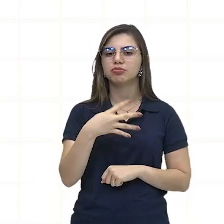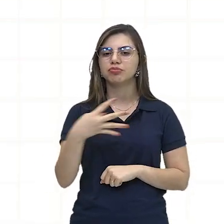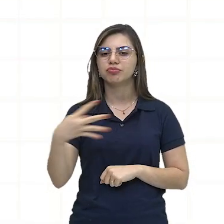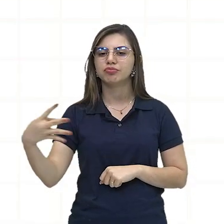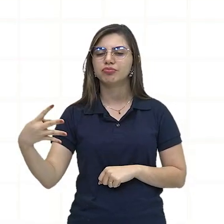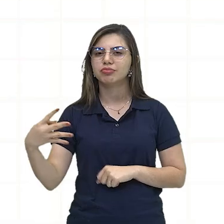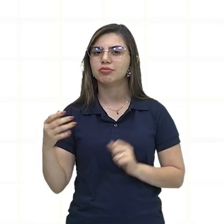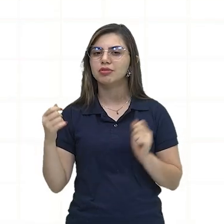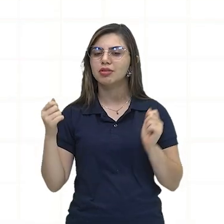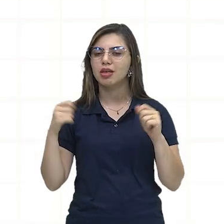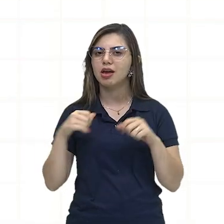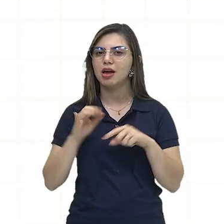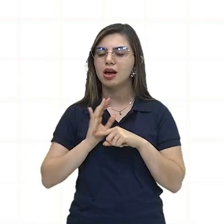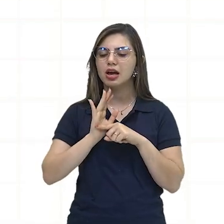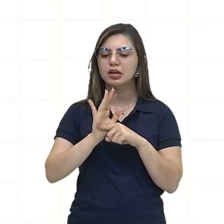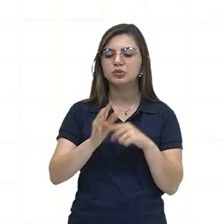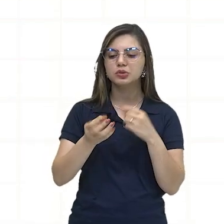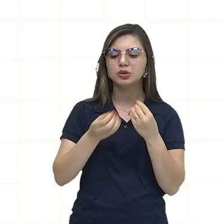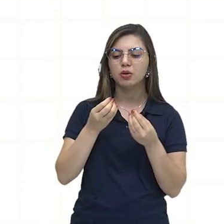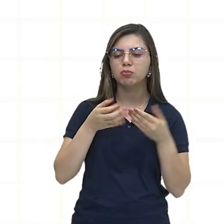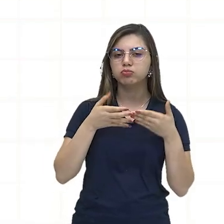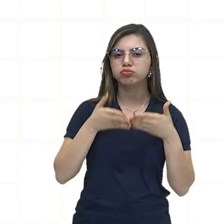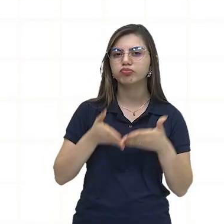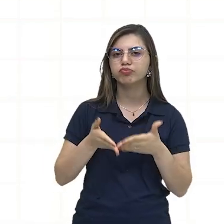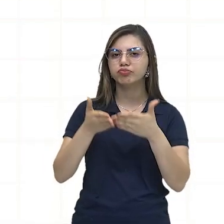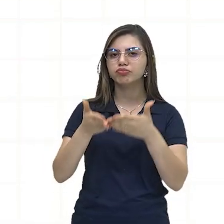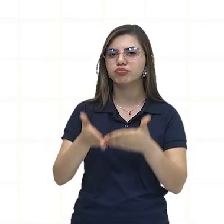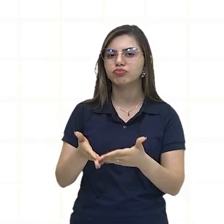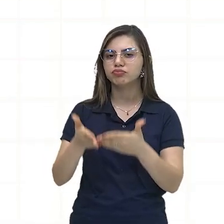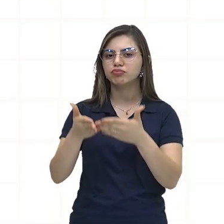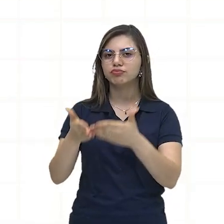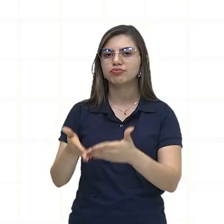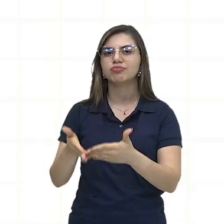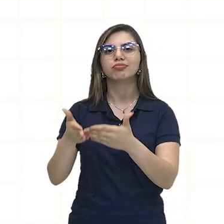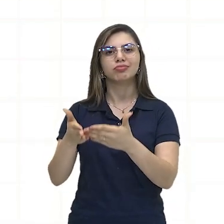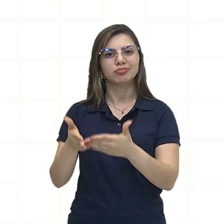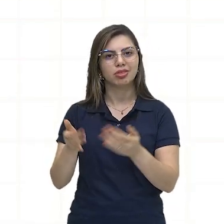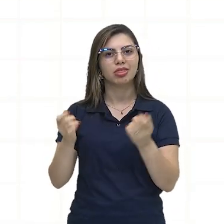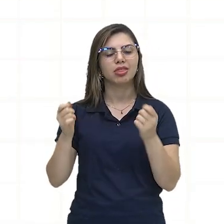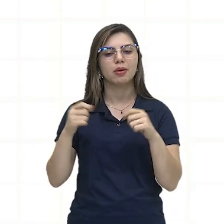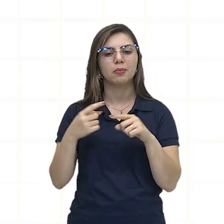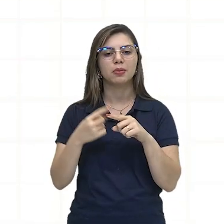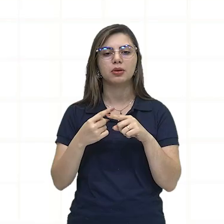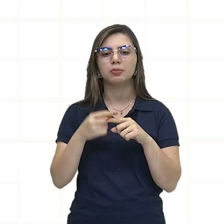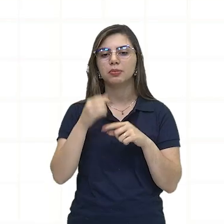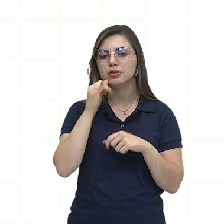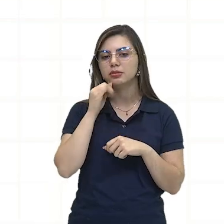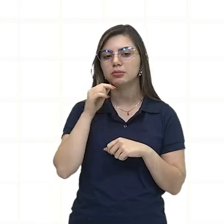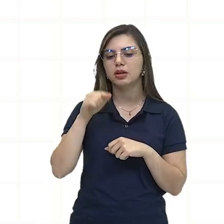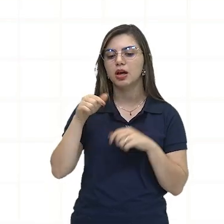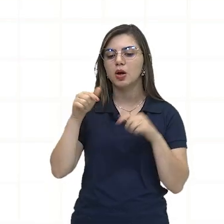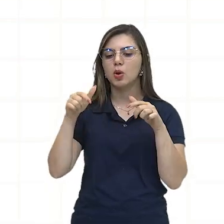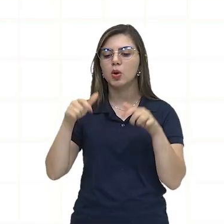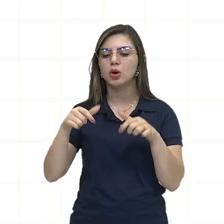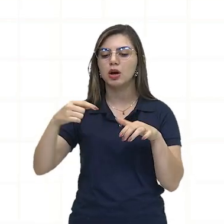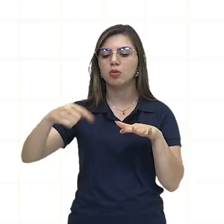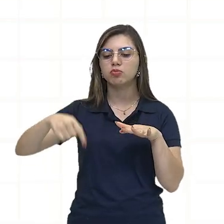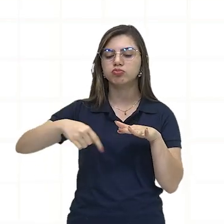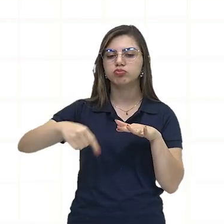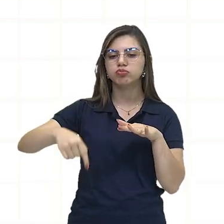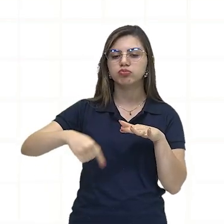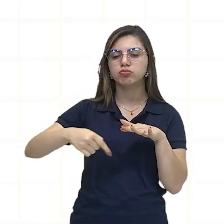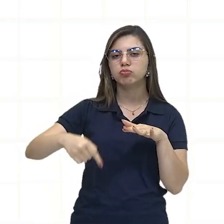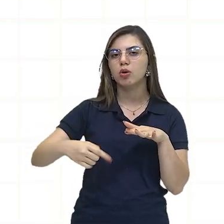tudo ajuda na navegação dessa área, porque ela vai estar identificando onde tem coral, qual é a profundidade